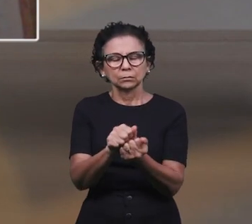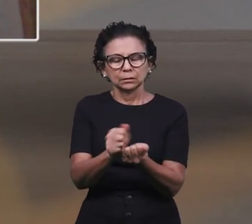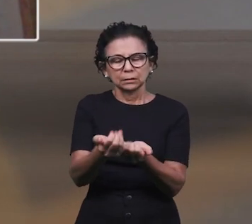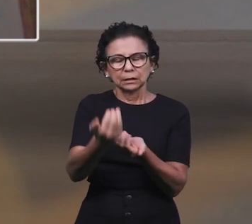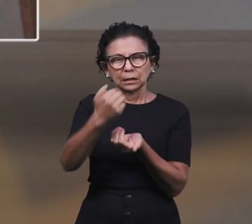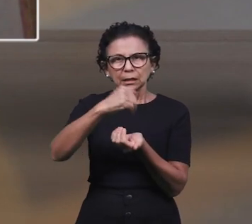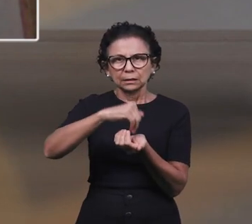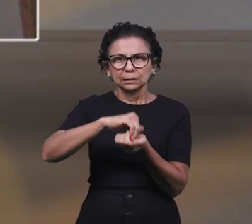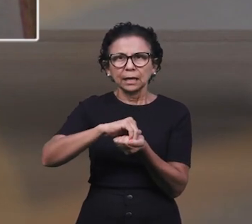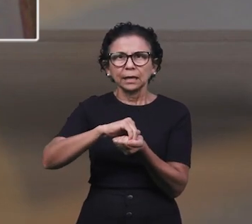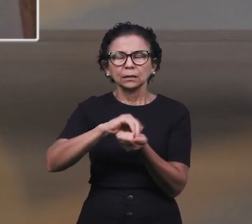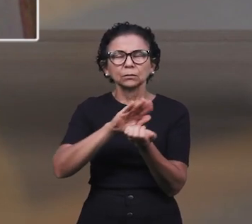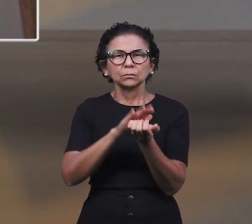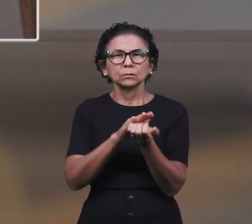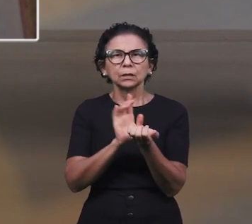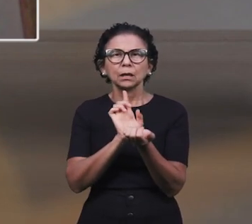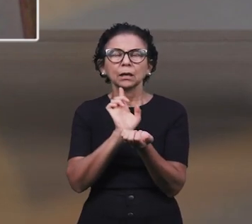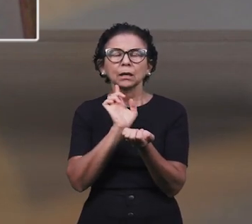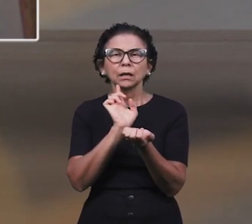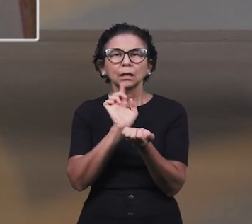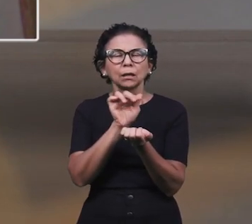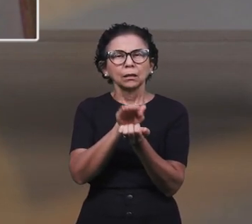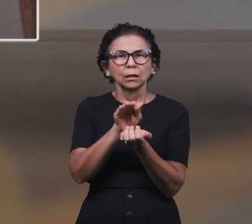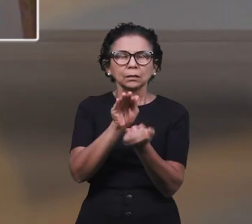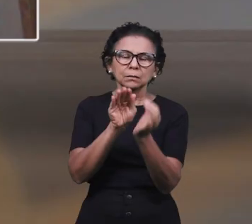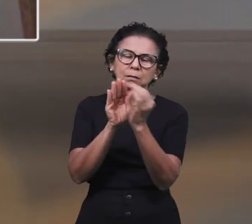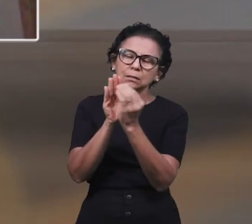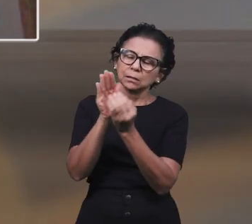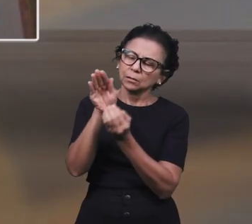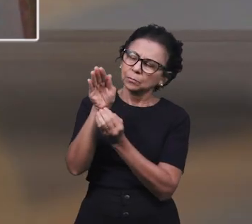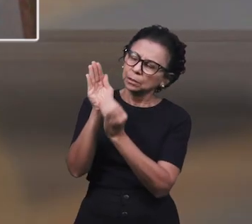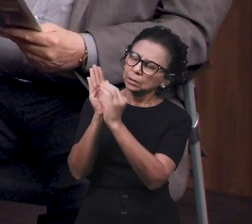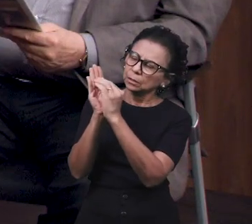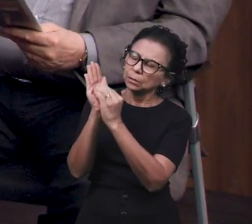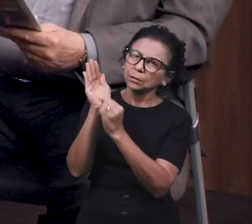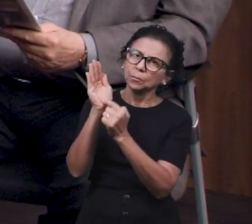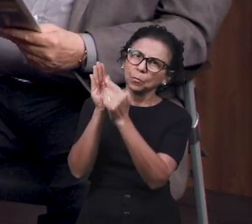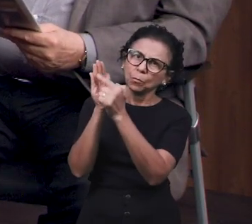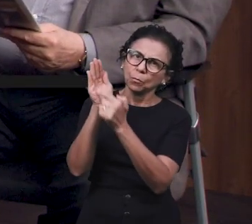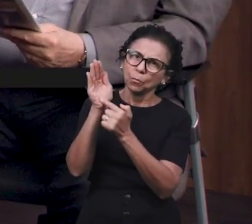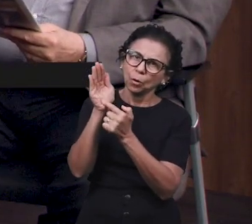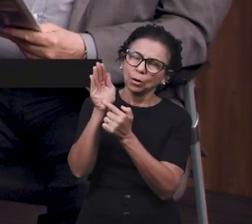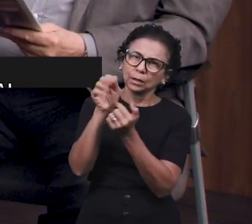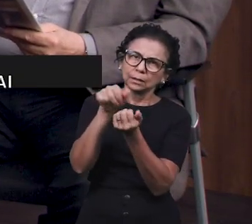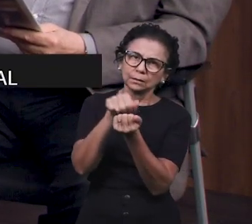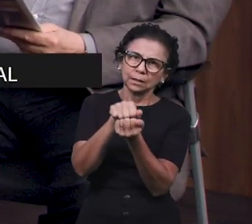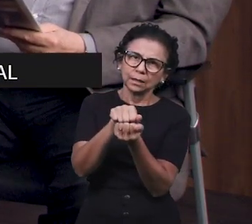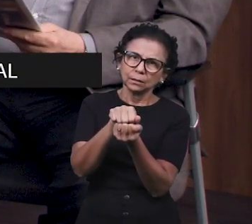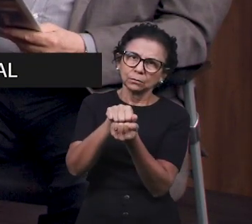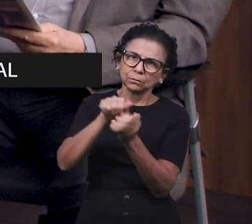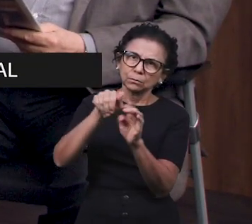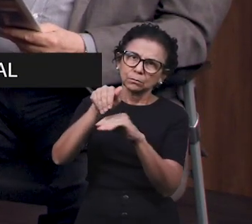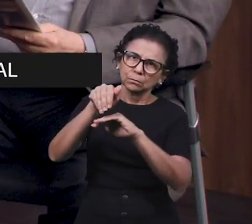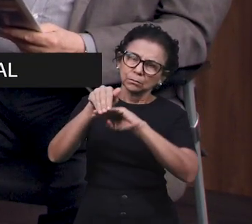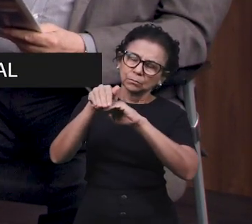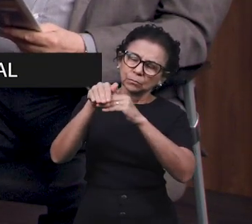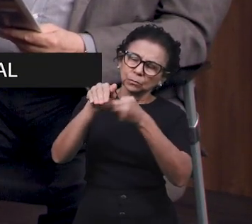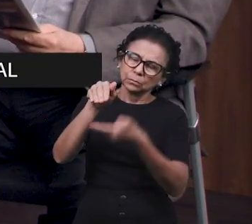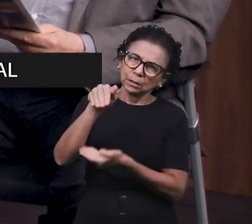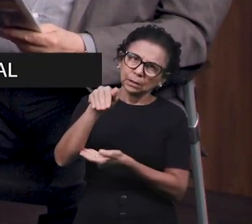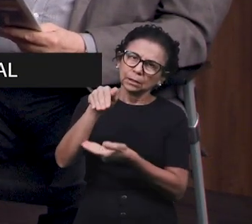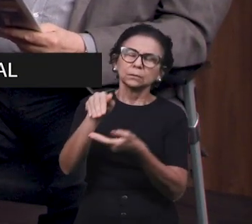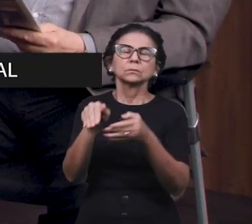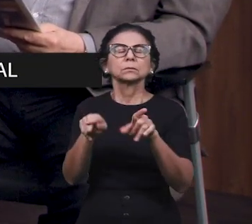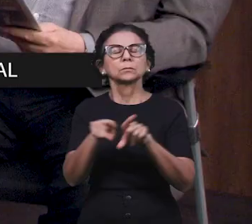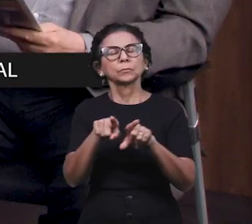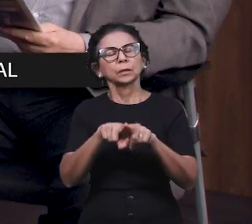pequenas podem chegar a desenvolver até mesmo no câncer. É muito sério, é muito comum a gente ver às vezes as pessoas, como o senhor falou